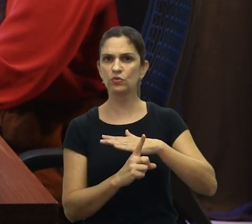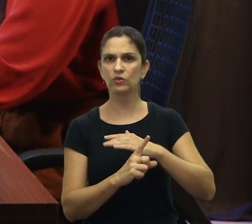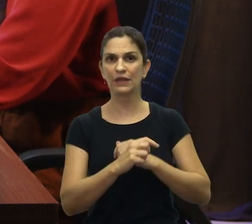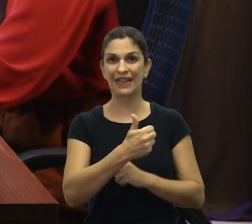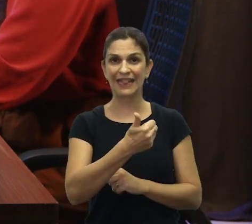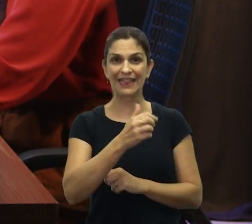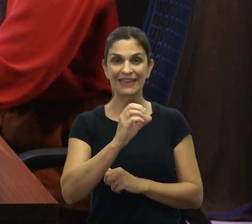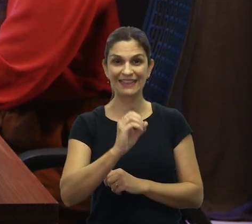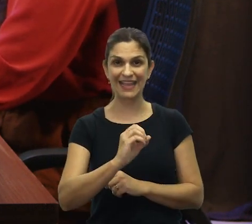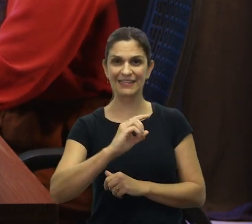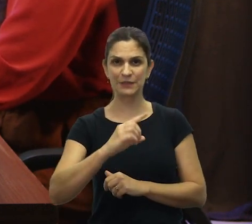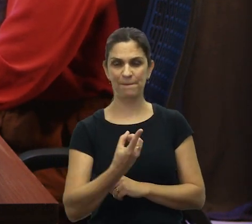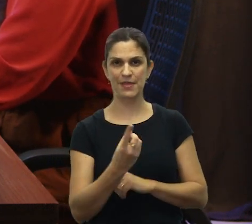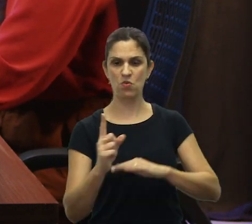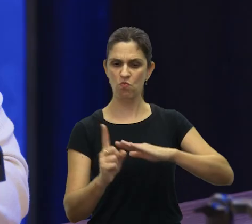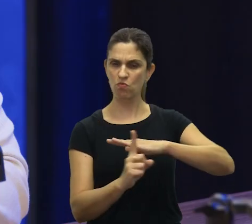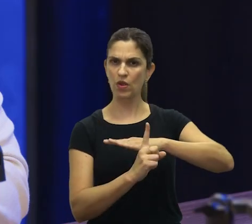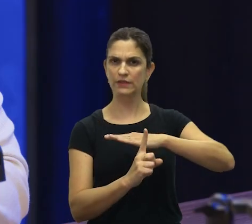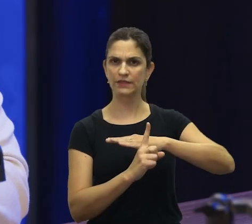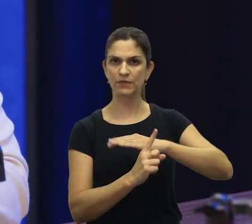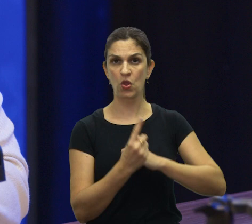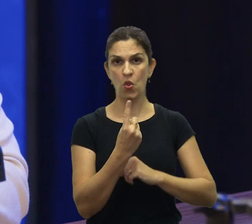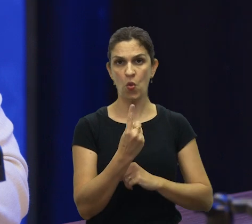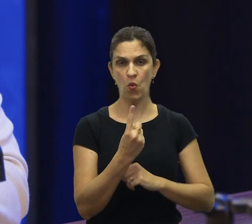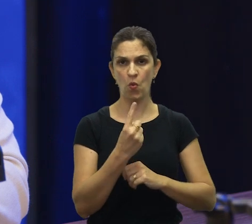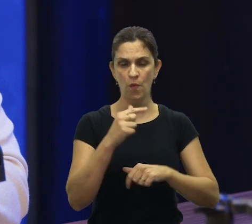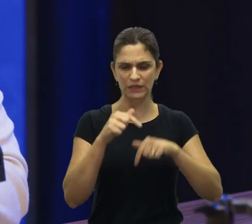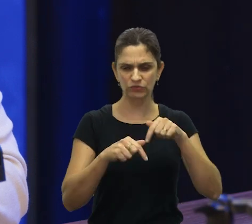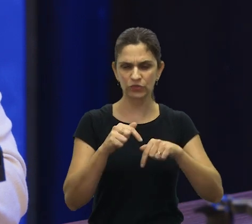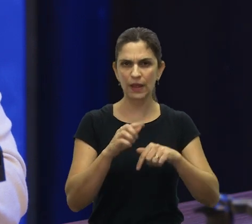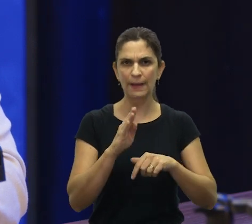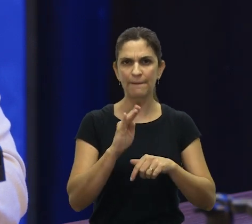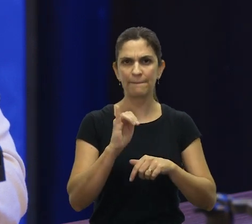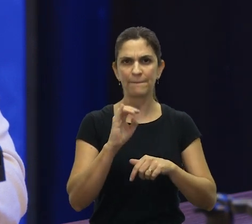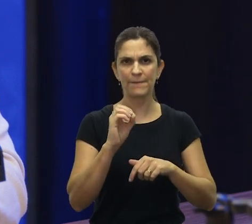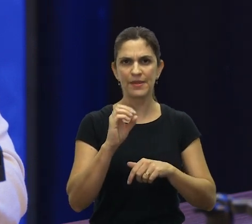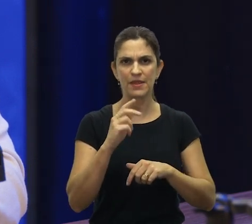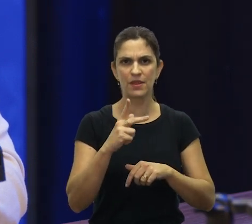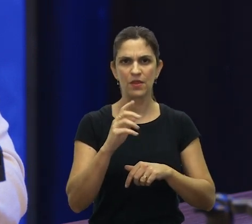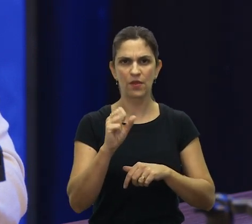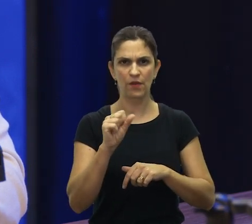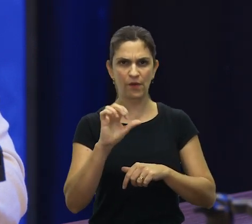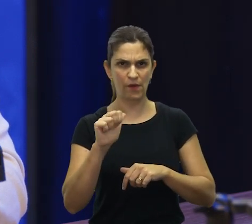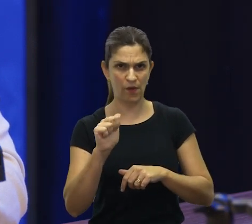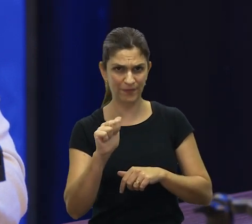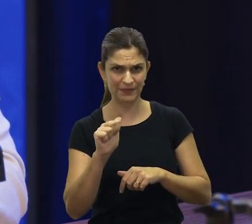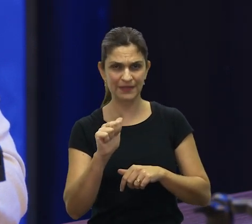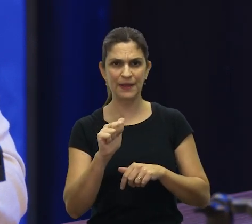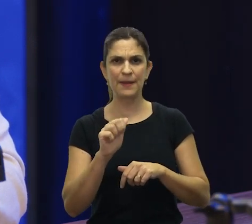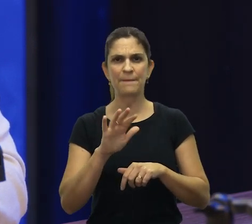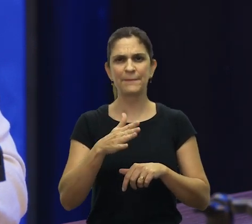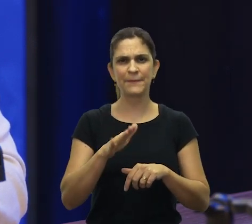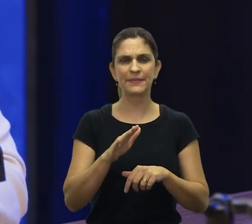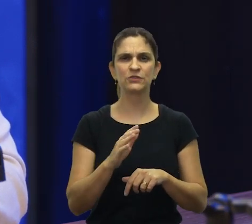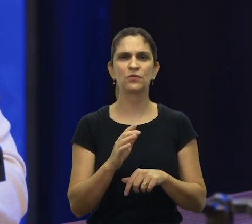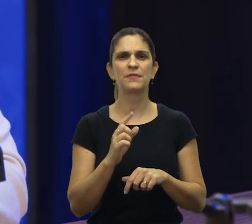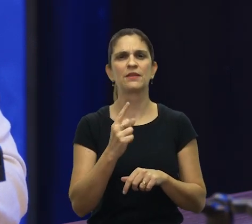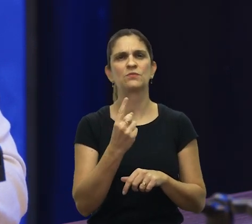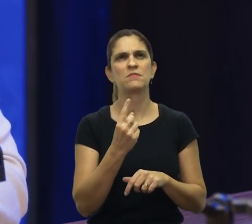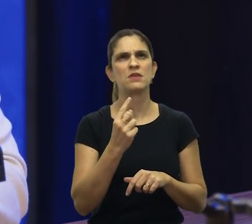atendimento números 10 mil. Uma biópsia hoje no particular custa aí de R$1.000 a